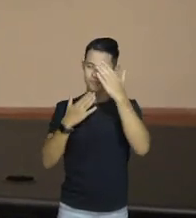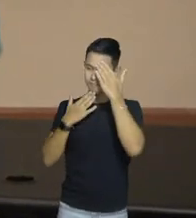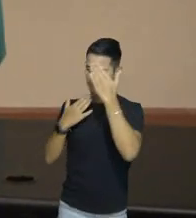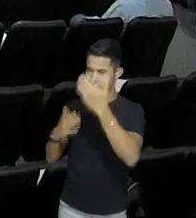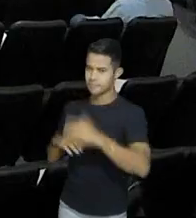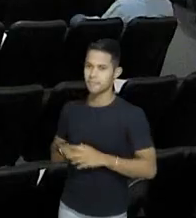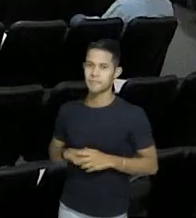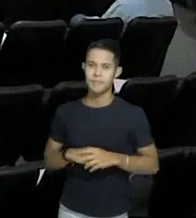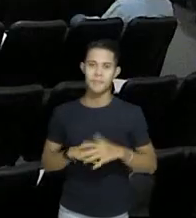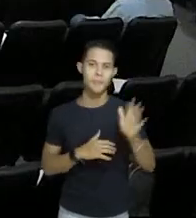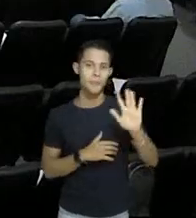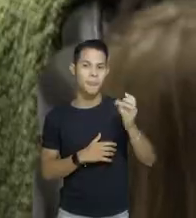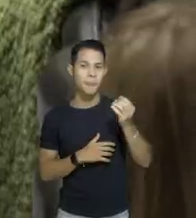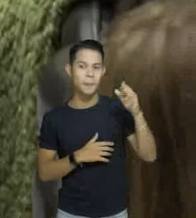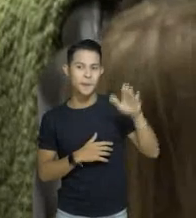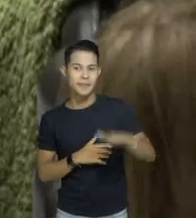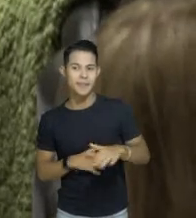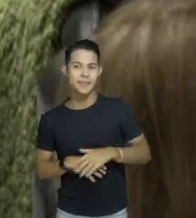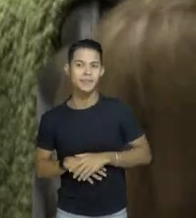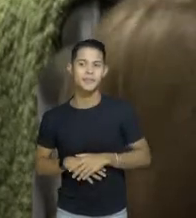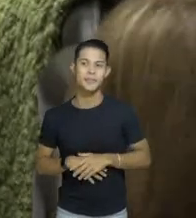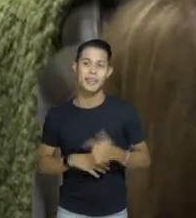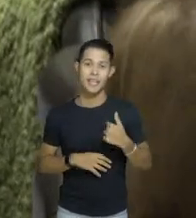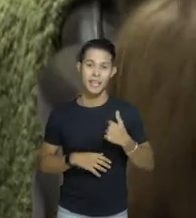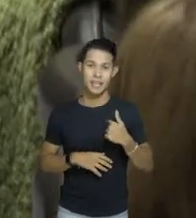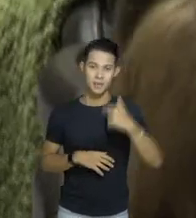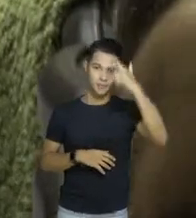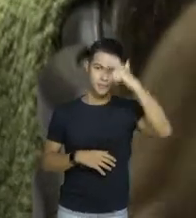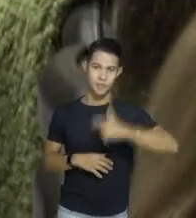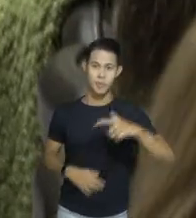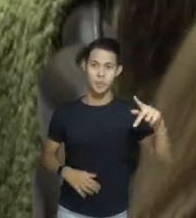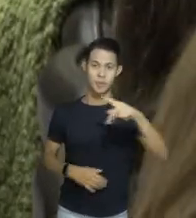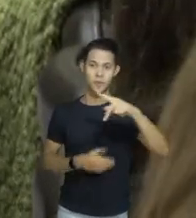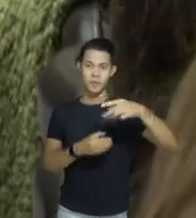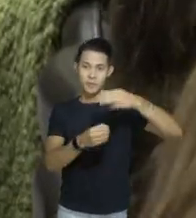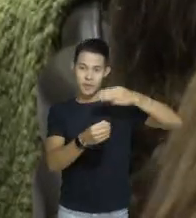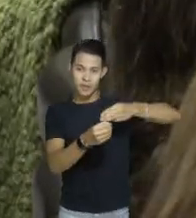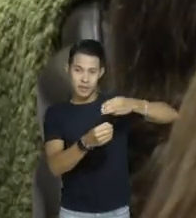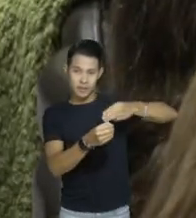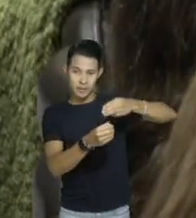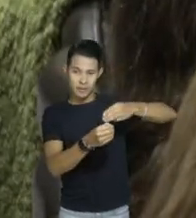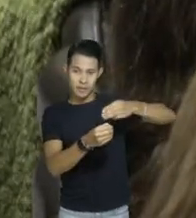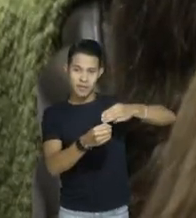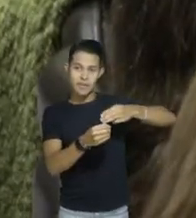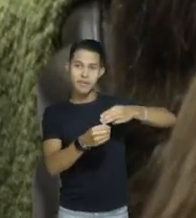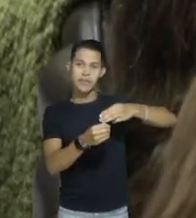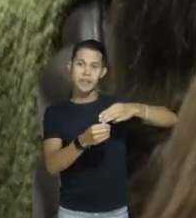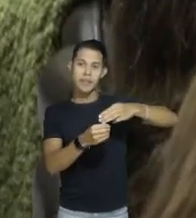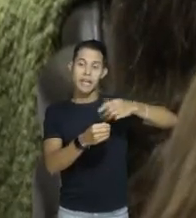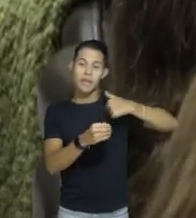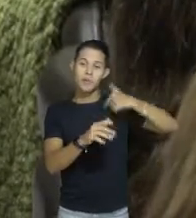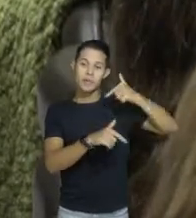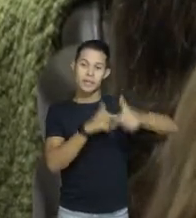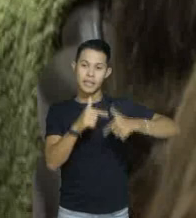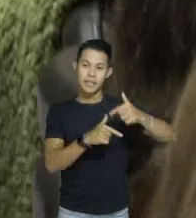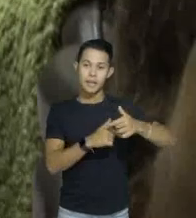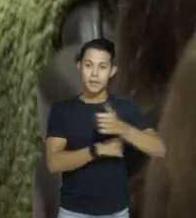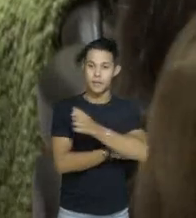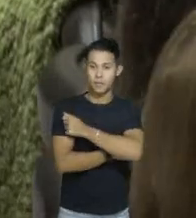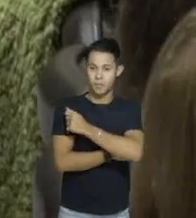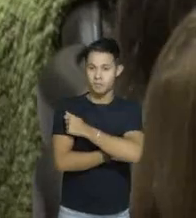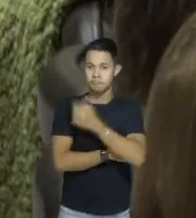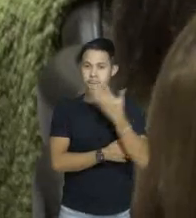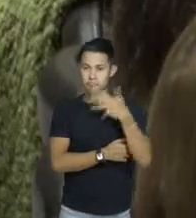Obrigada. Boa tarde. Eu sou professora do município, trabalho com alunos dos anos iniciais. E